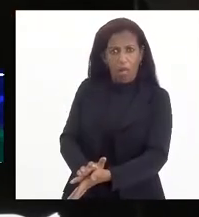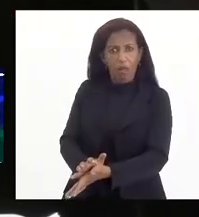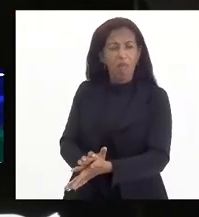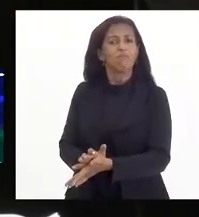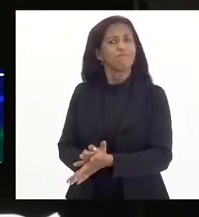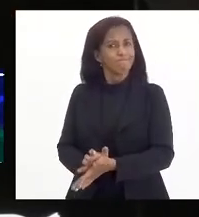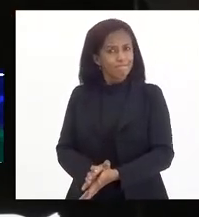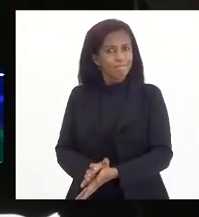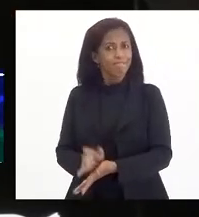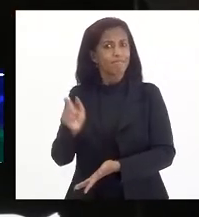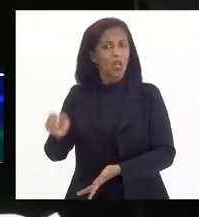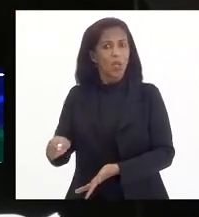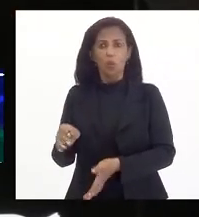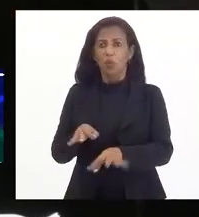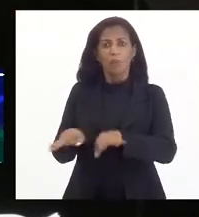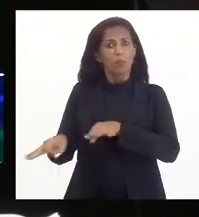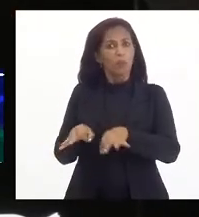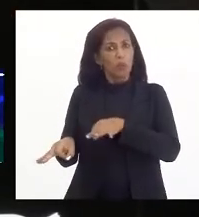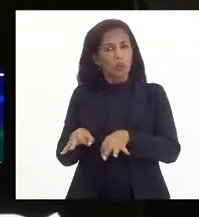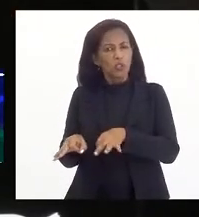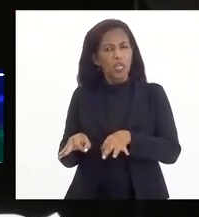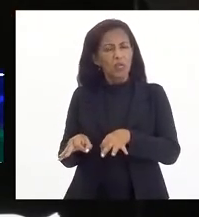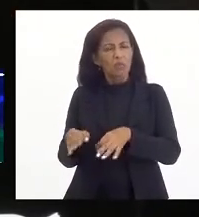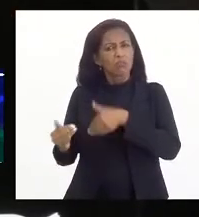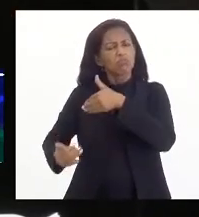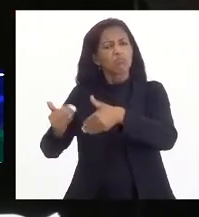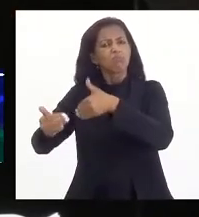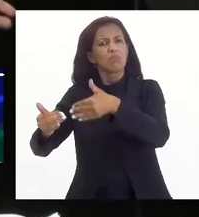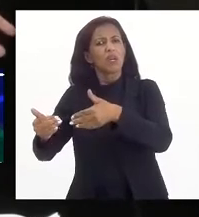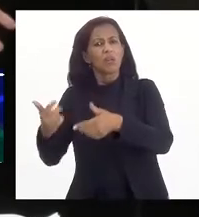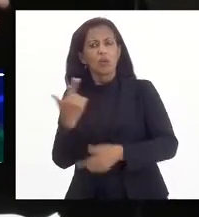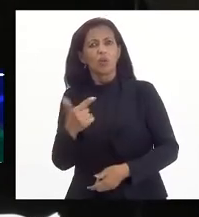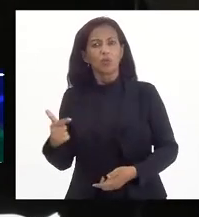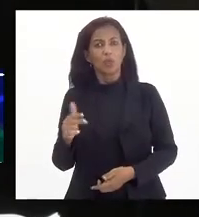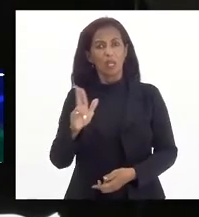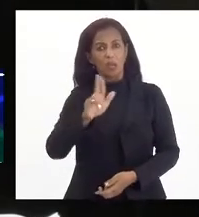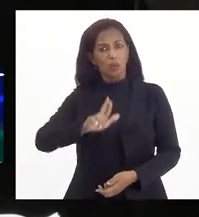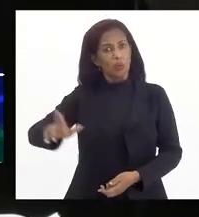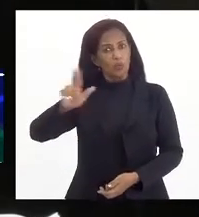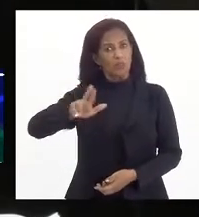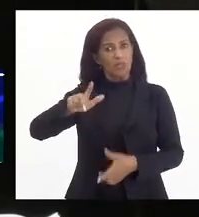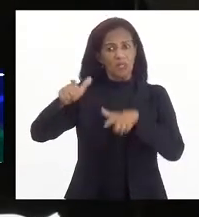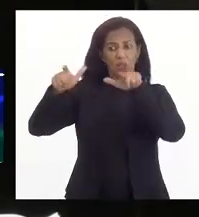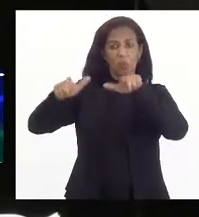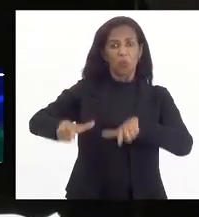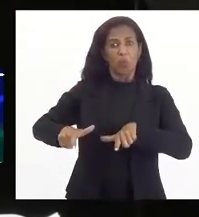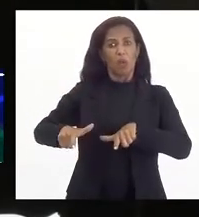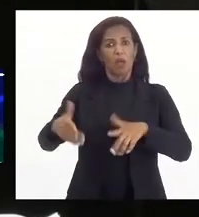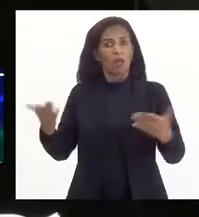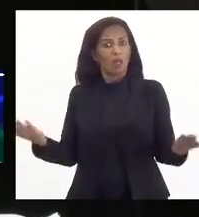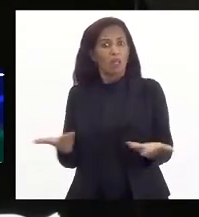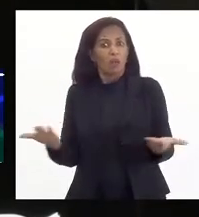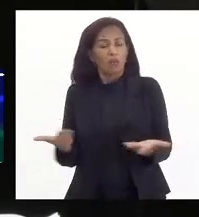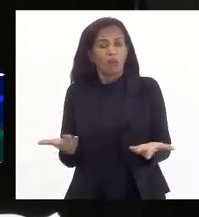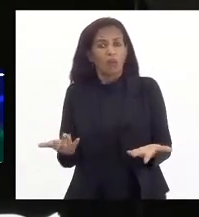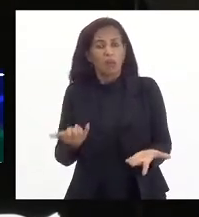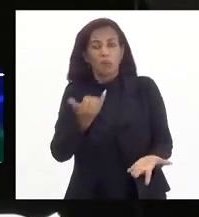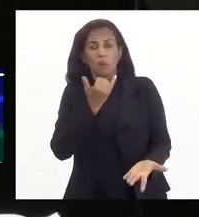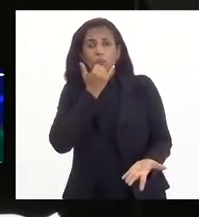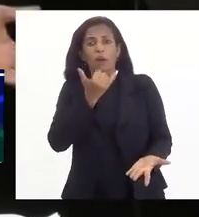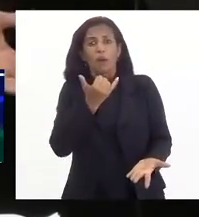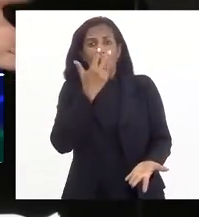né Sem plano de cargos sem a universidade tem um campo e aí de uma hora para outra